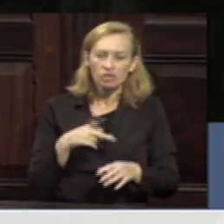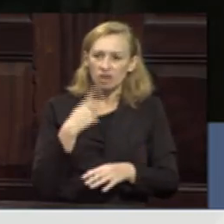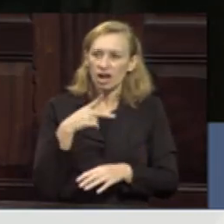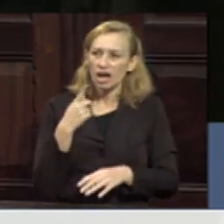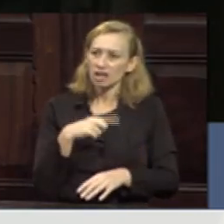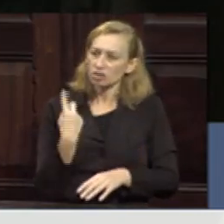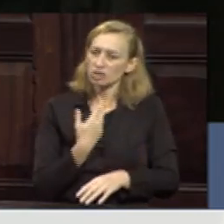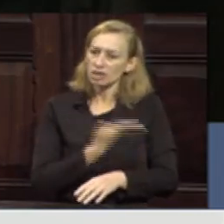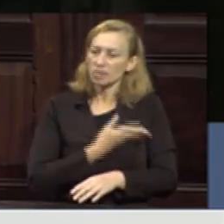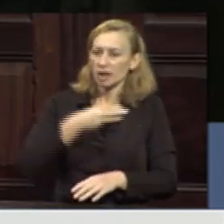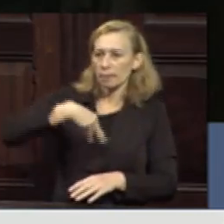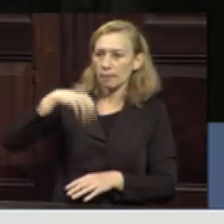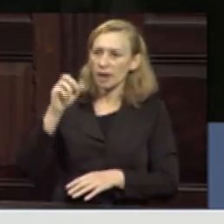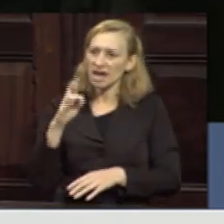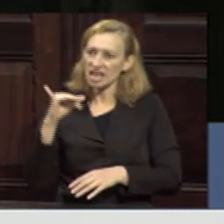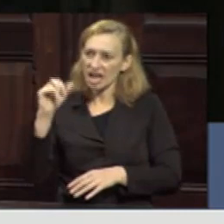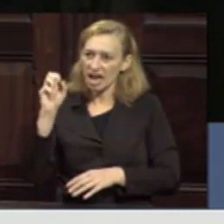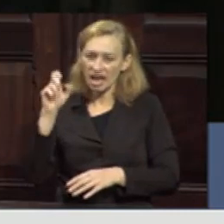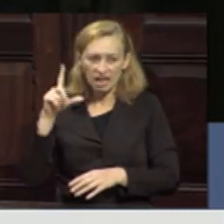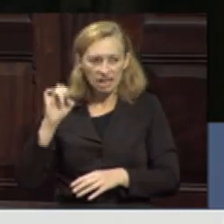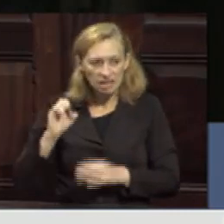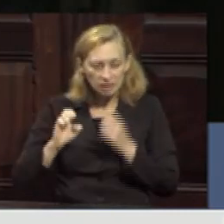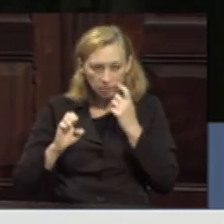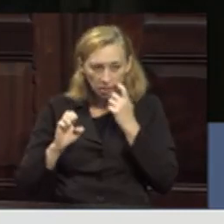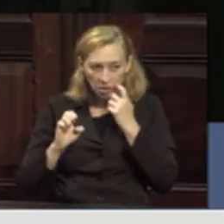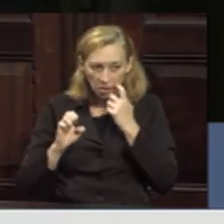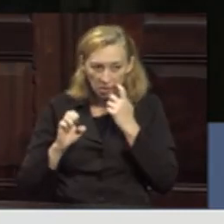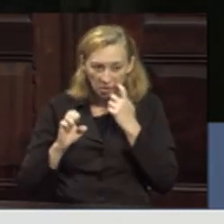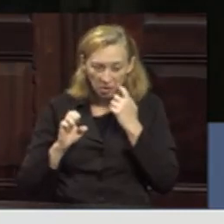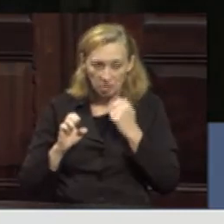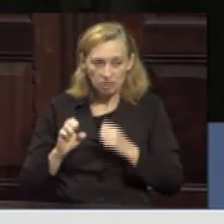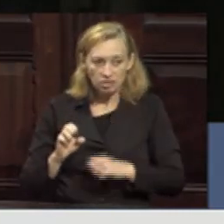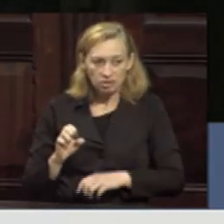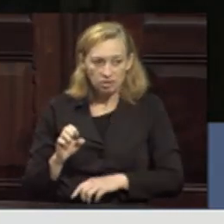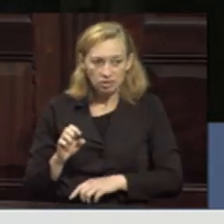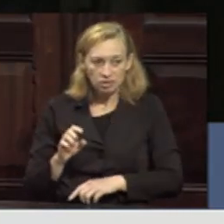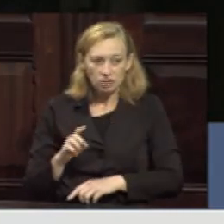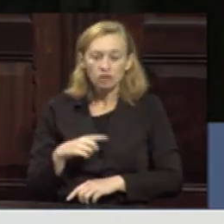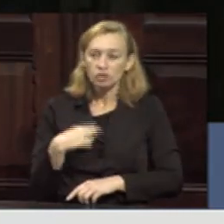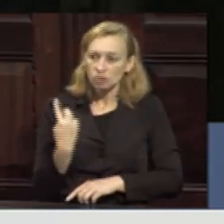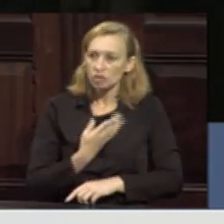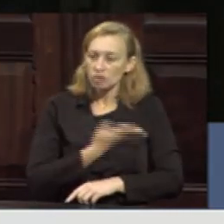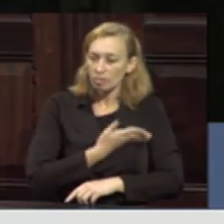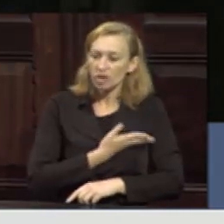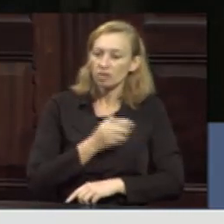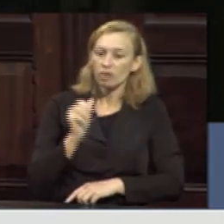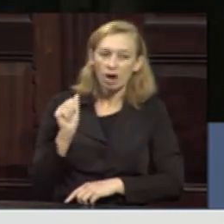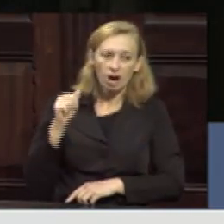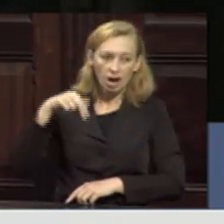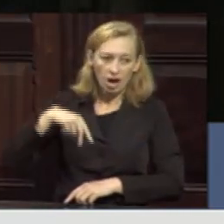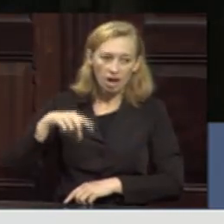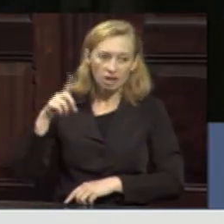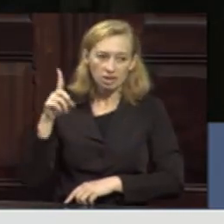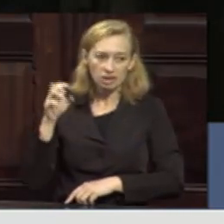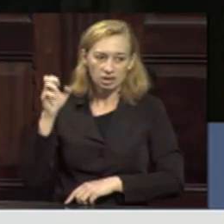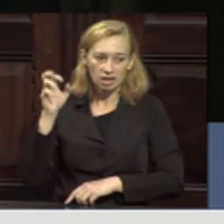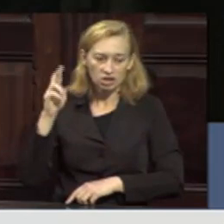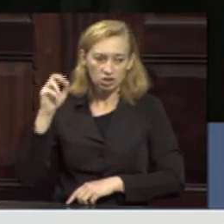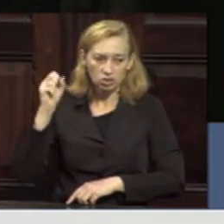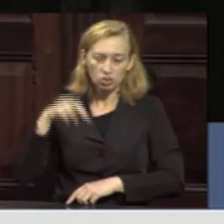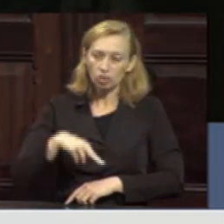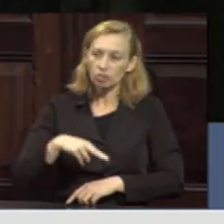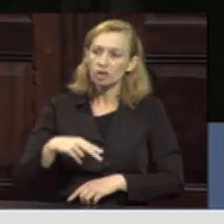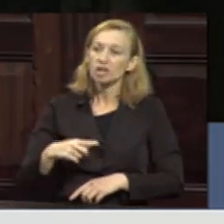dos direitos humanos, se nós queremos homenagear de fato o nosso companheiro Anderson, nós temos que batalhar